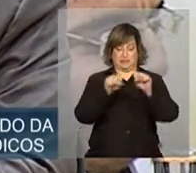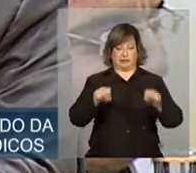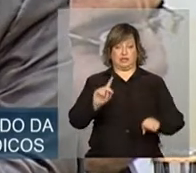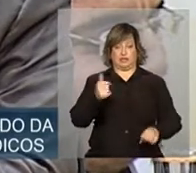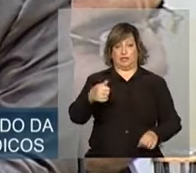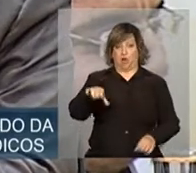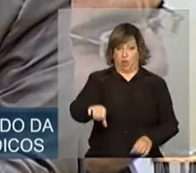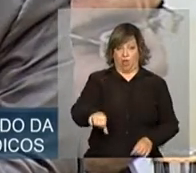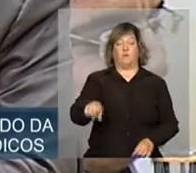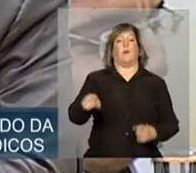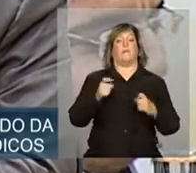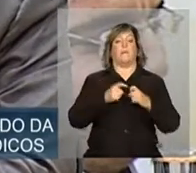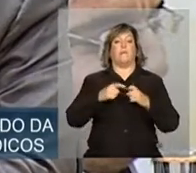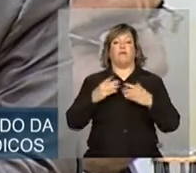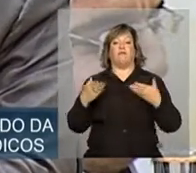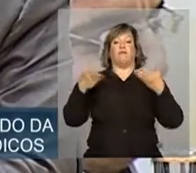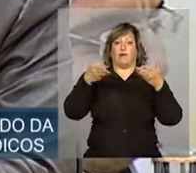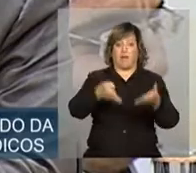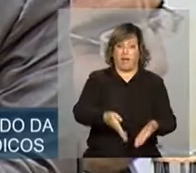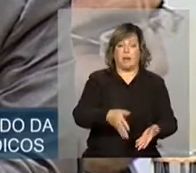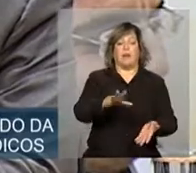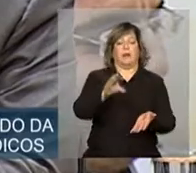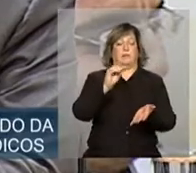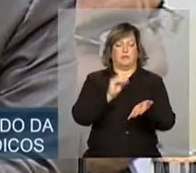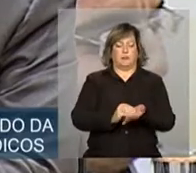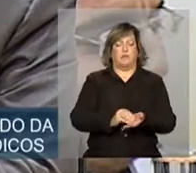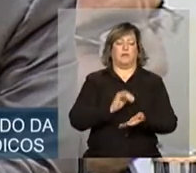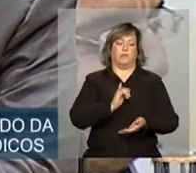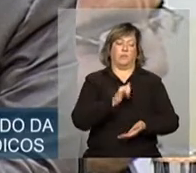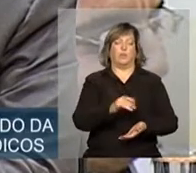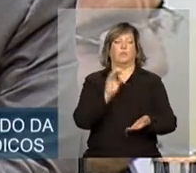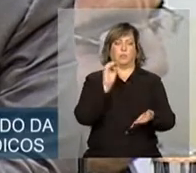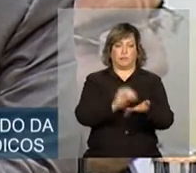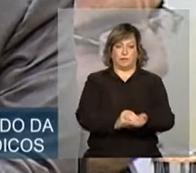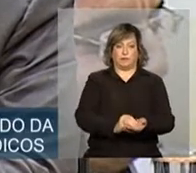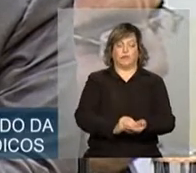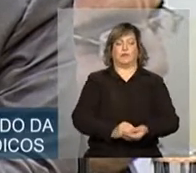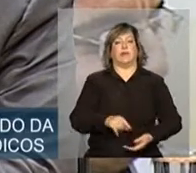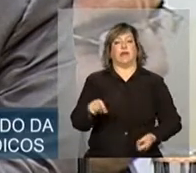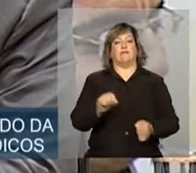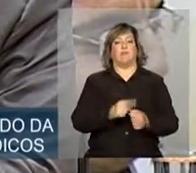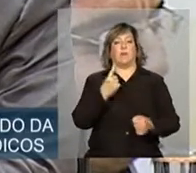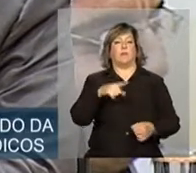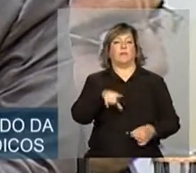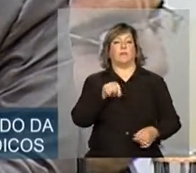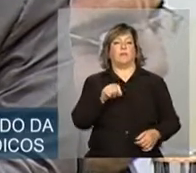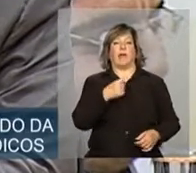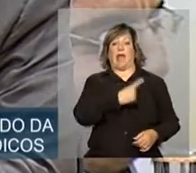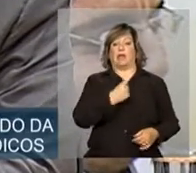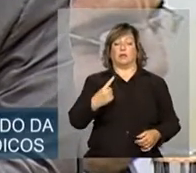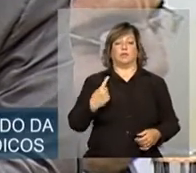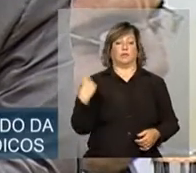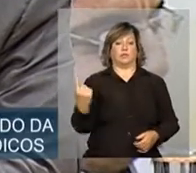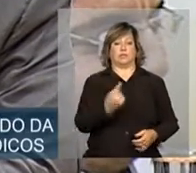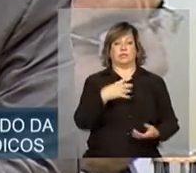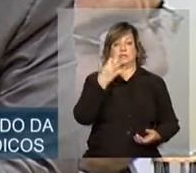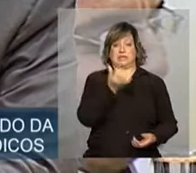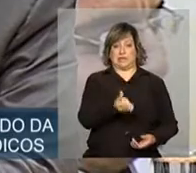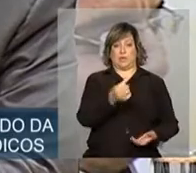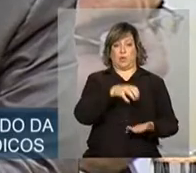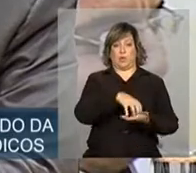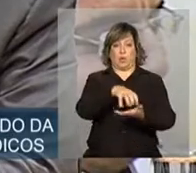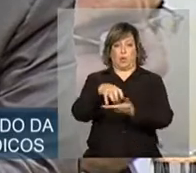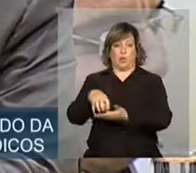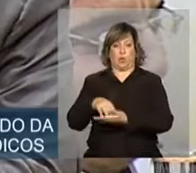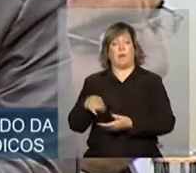dia 19 o médico vai lá ele se inscreve ele faz uma opção a cada um dos seis grupos Então ele pode fazer